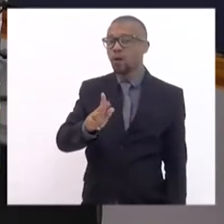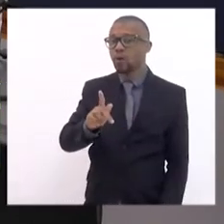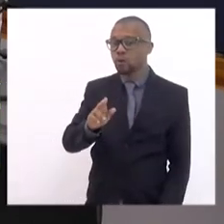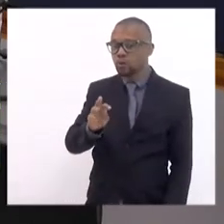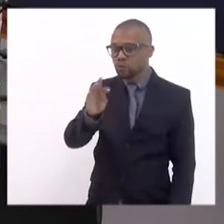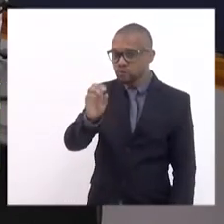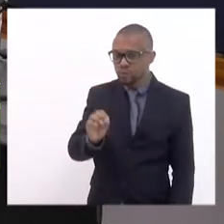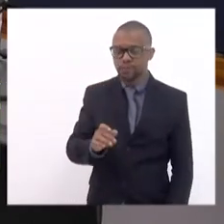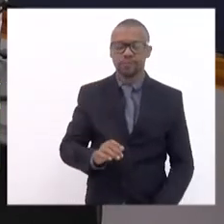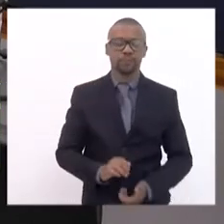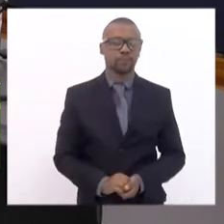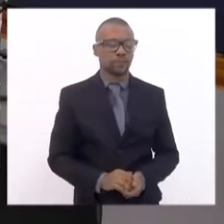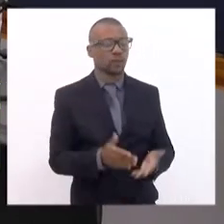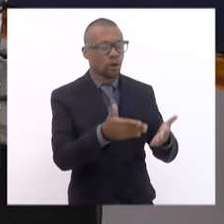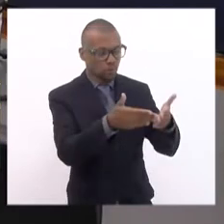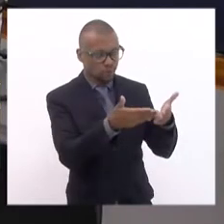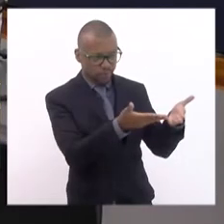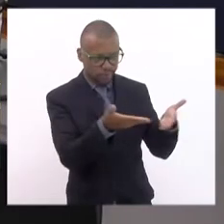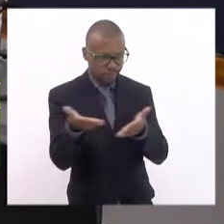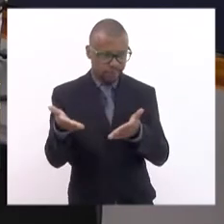favor.